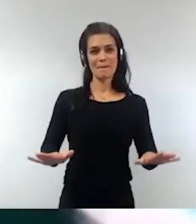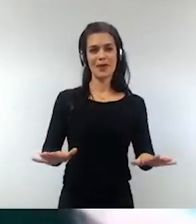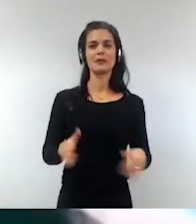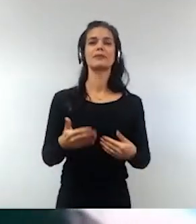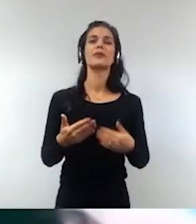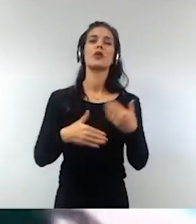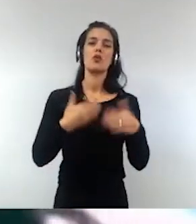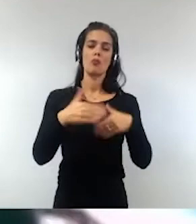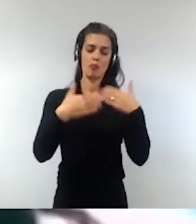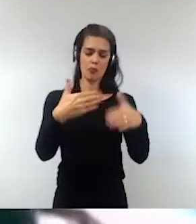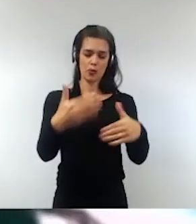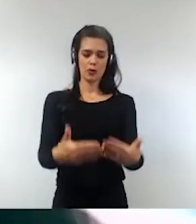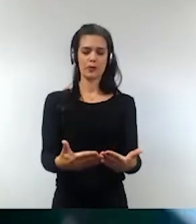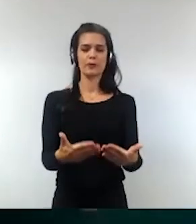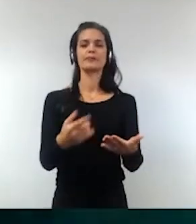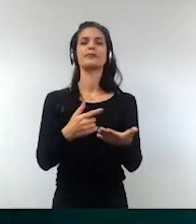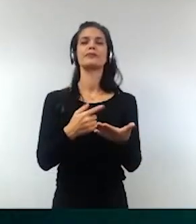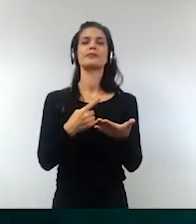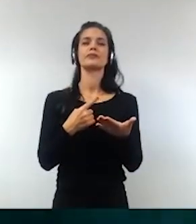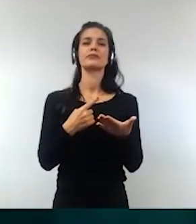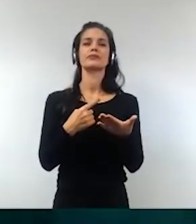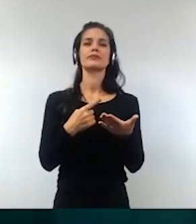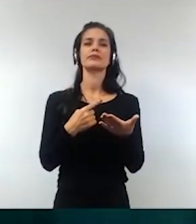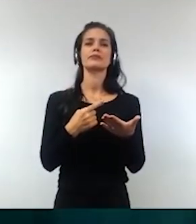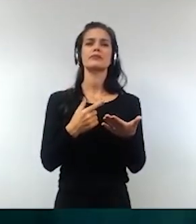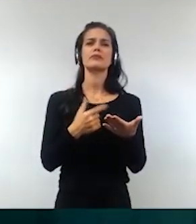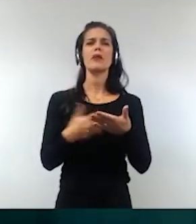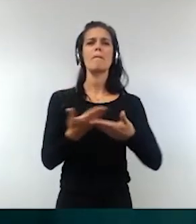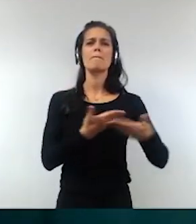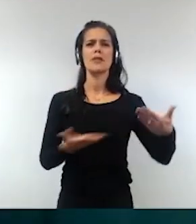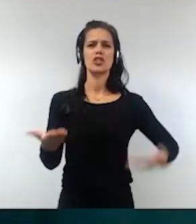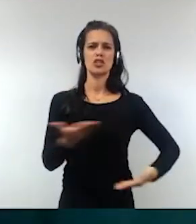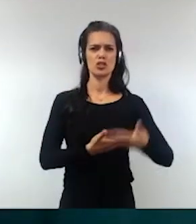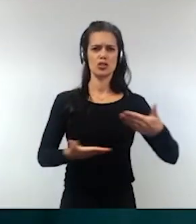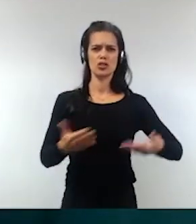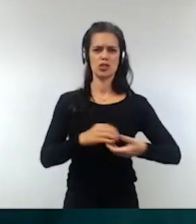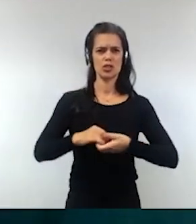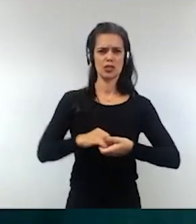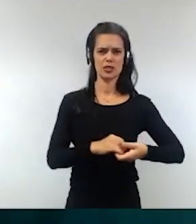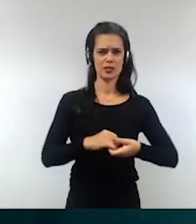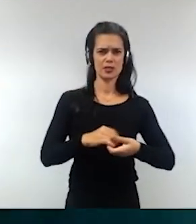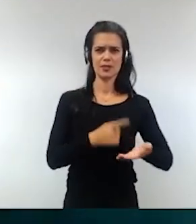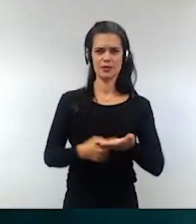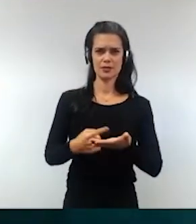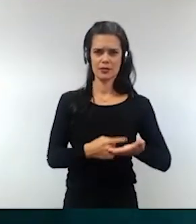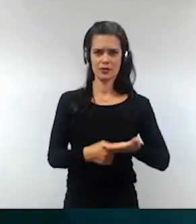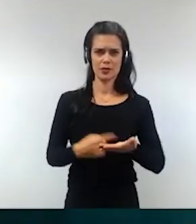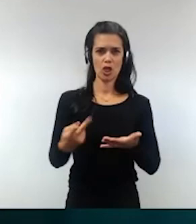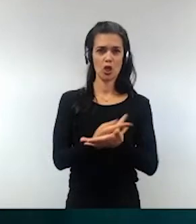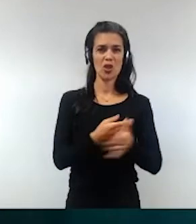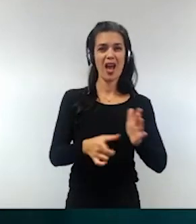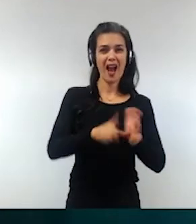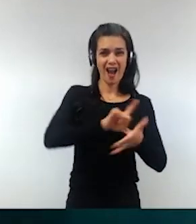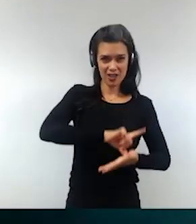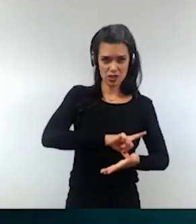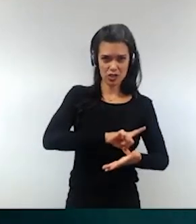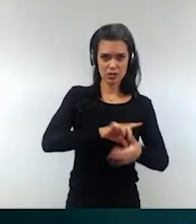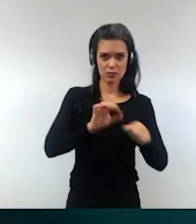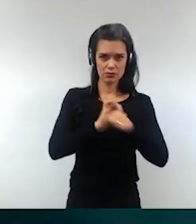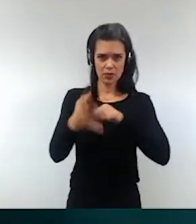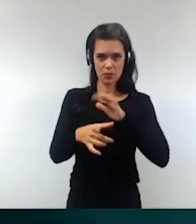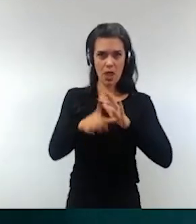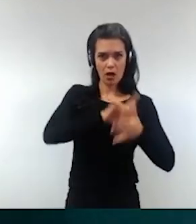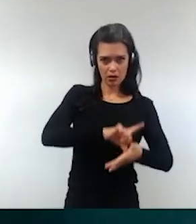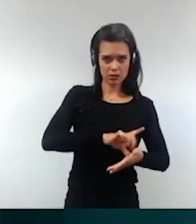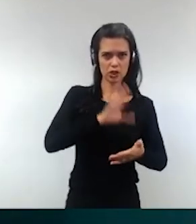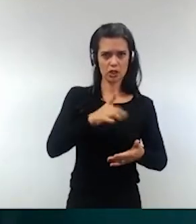nos procedimentos de mediação que foram iniciados antes, o que aconteceu? A tecnologia já existia, todo mundo